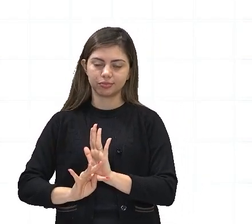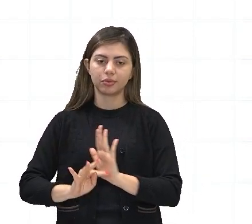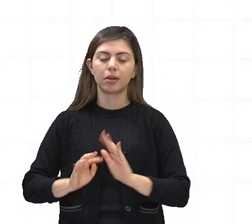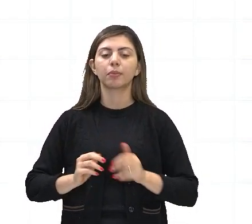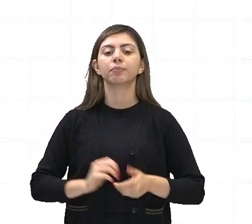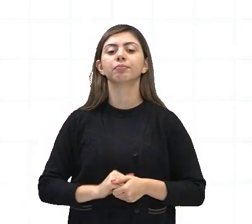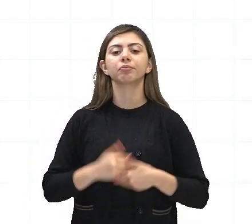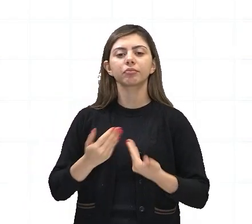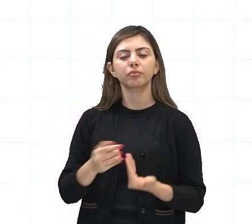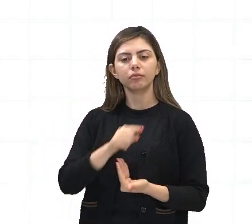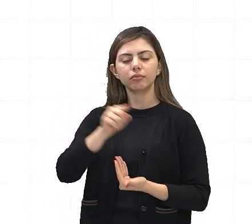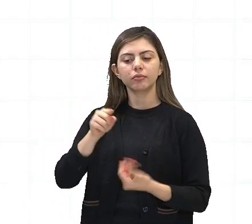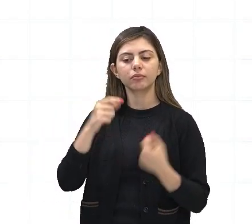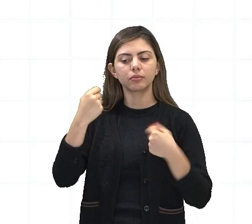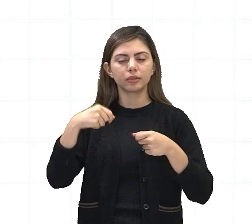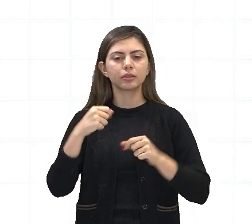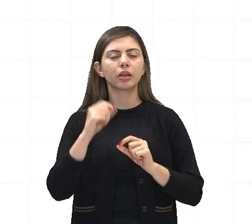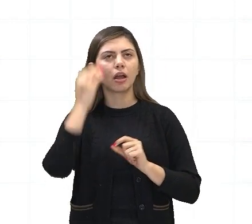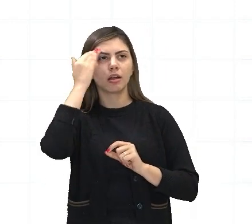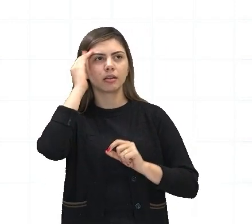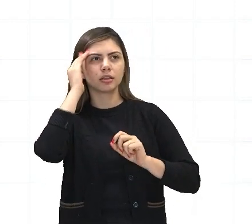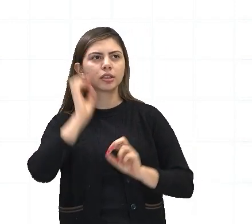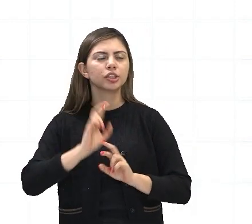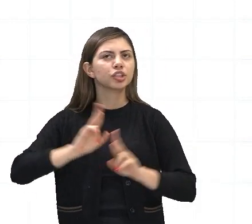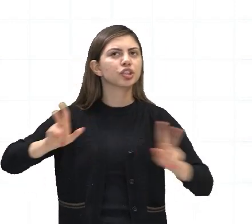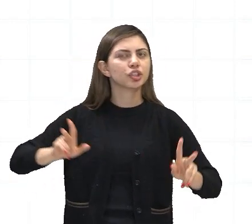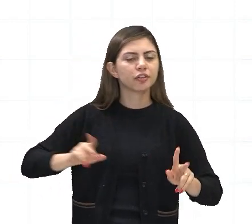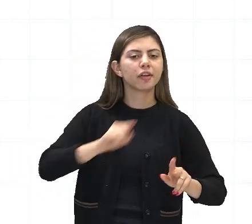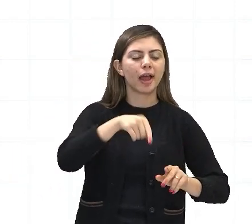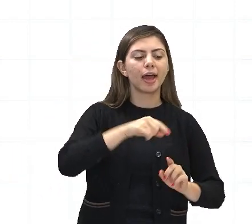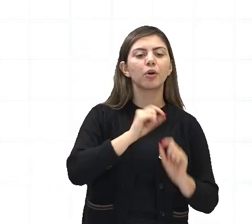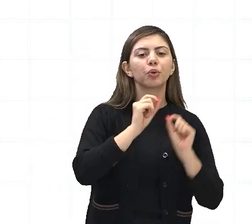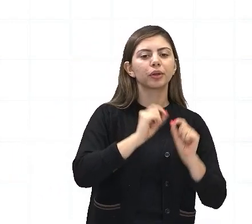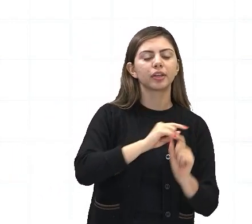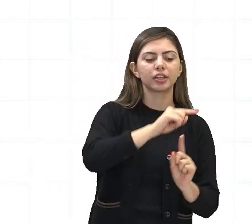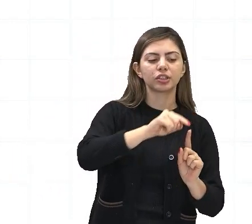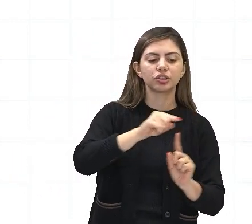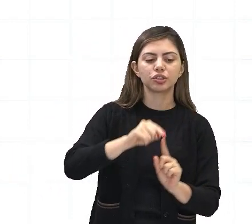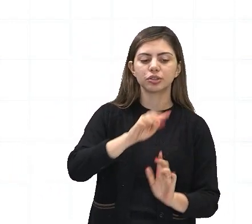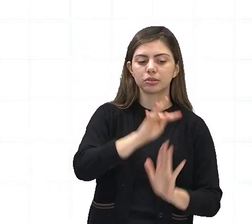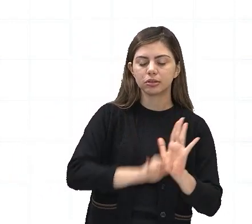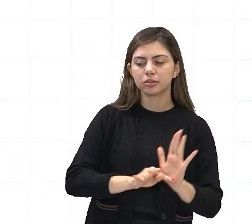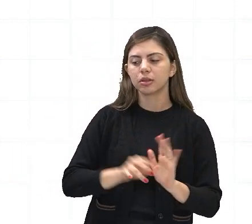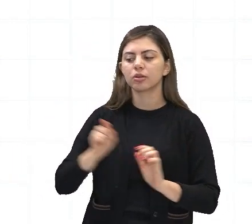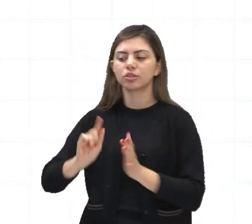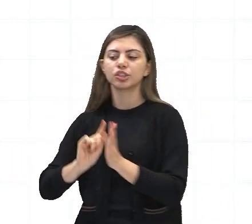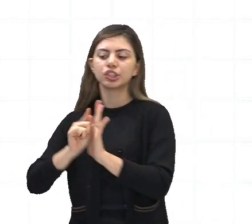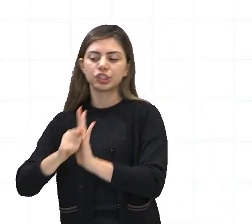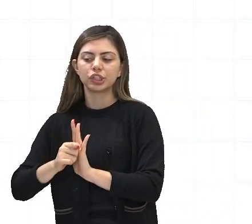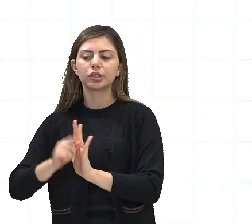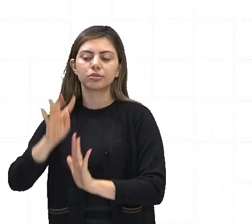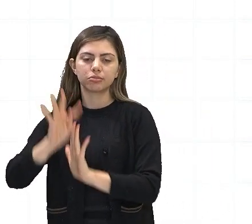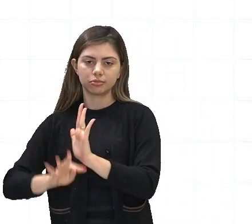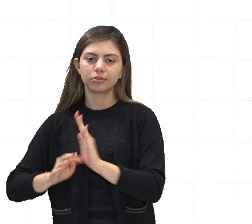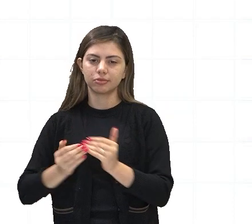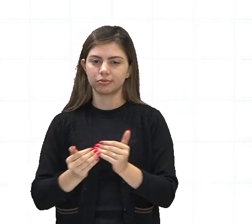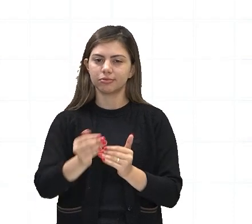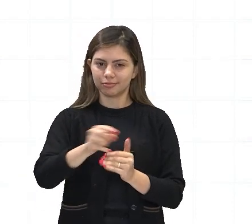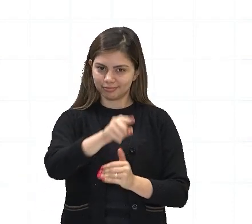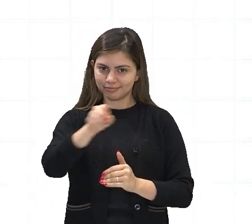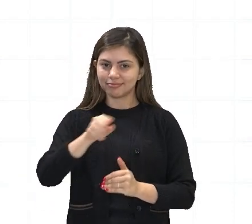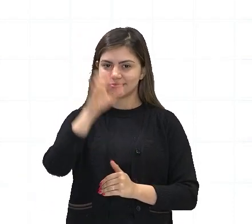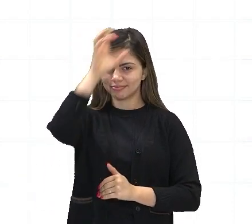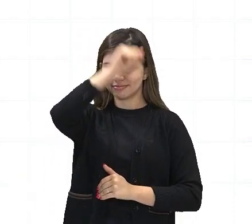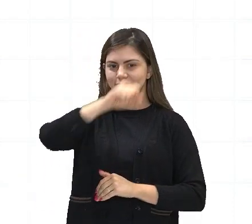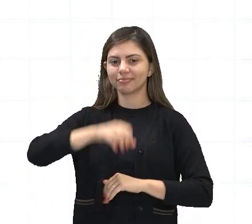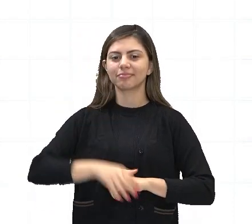da aula, você tem de ter entendido a diferença entre esses dois assuntos, esses dois conceitos.